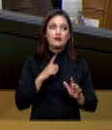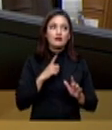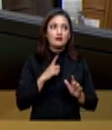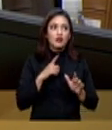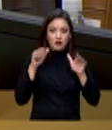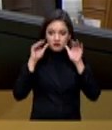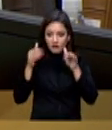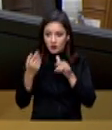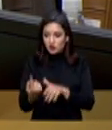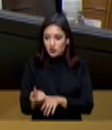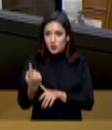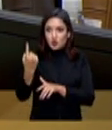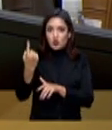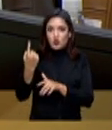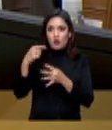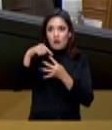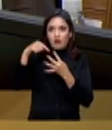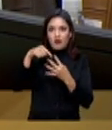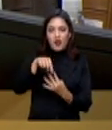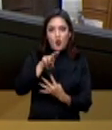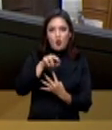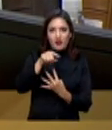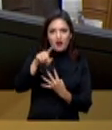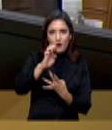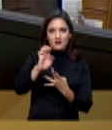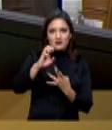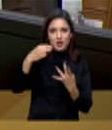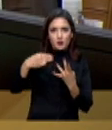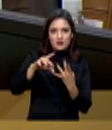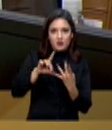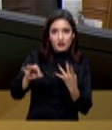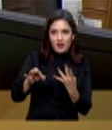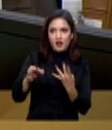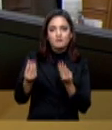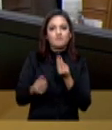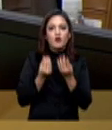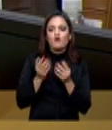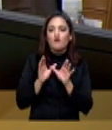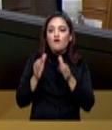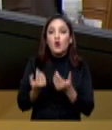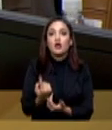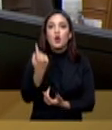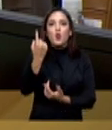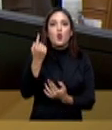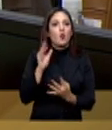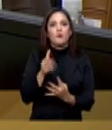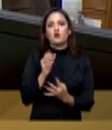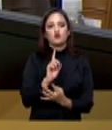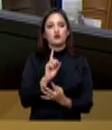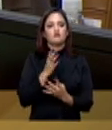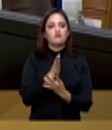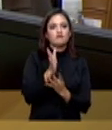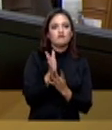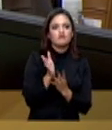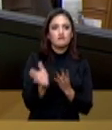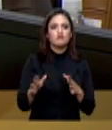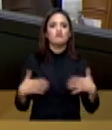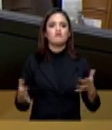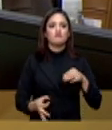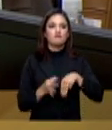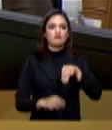segundo lugar também ponto que o eminente Ministro relator os ministros Kátia